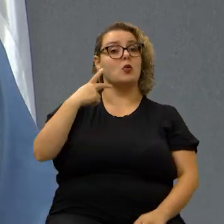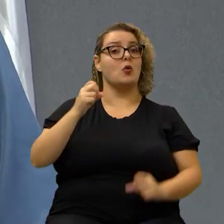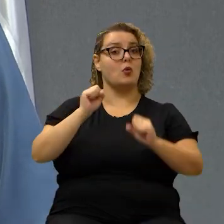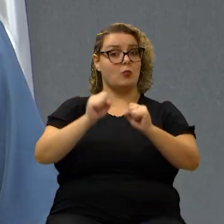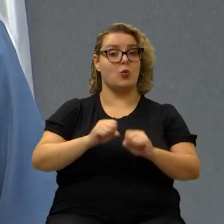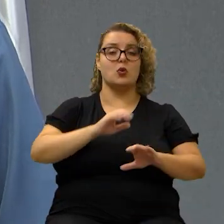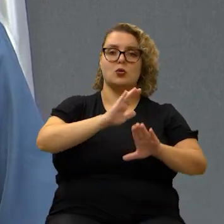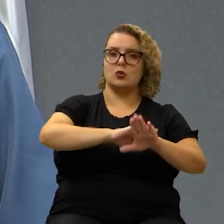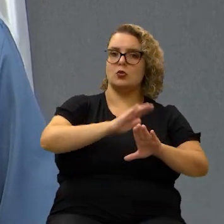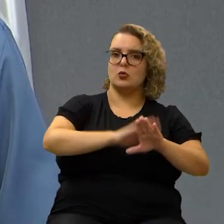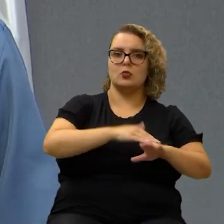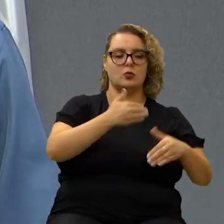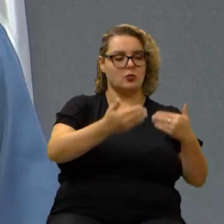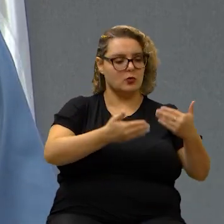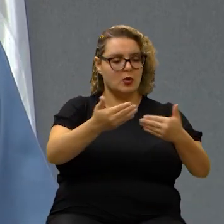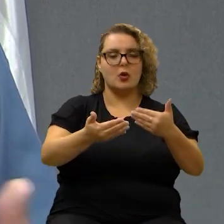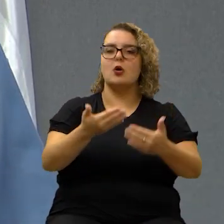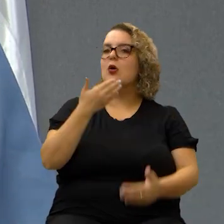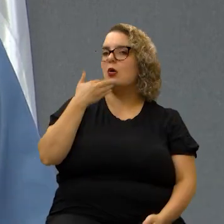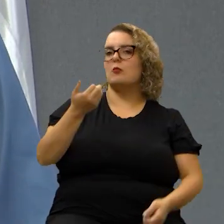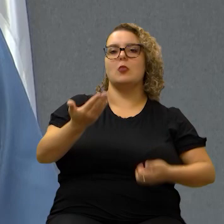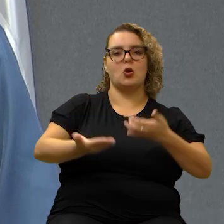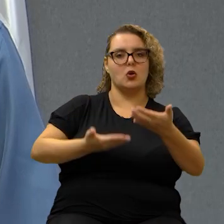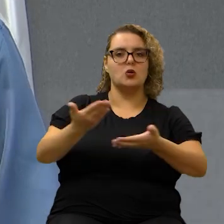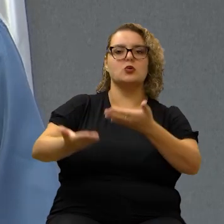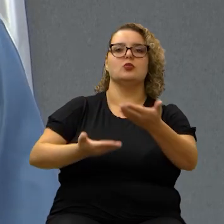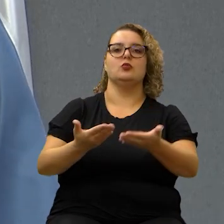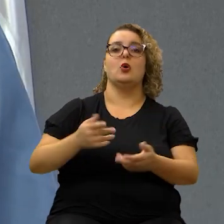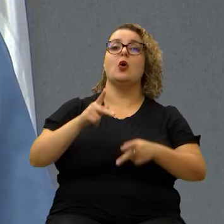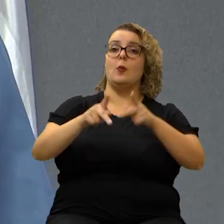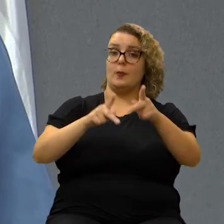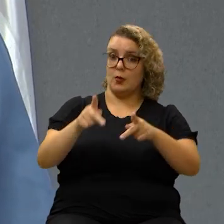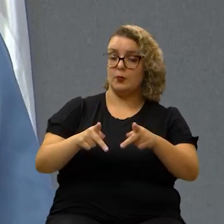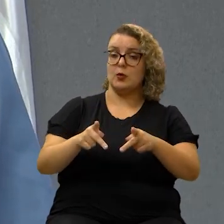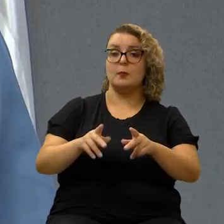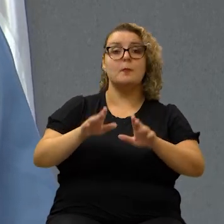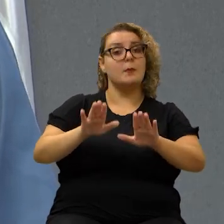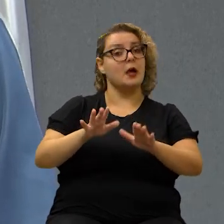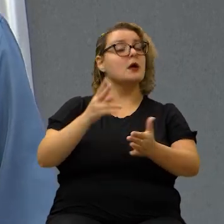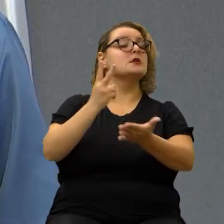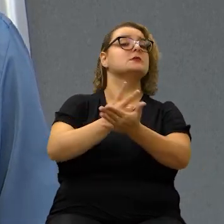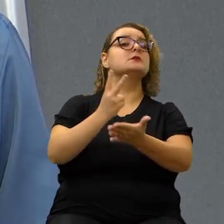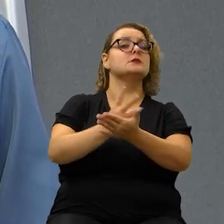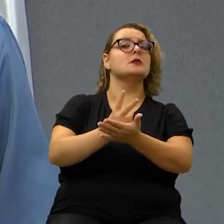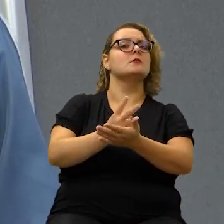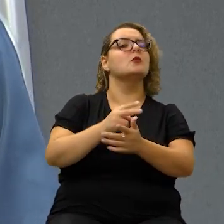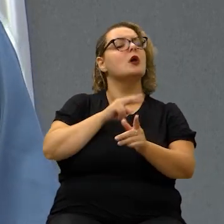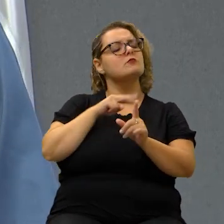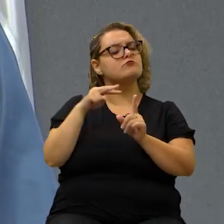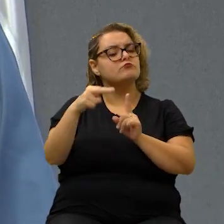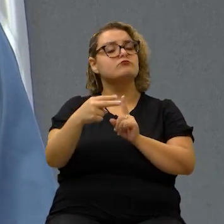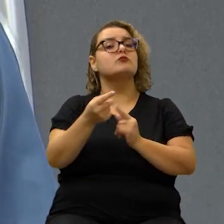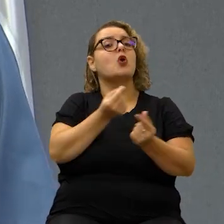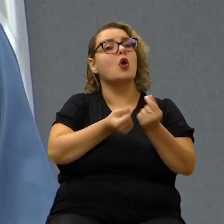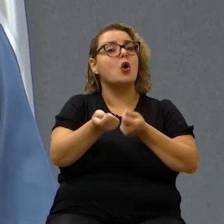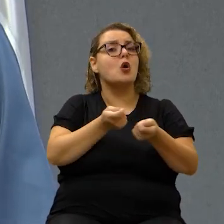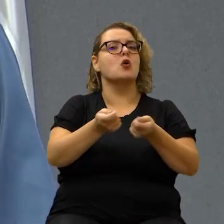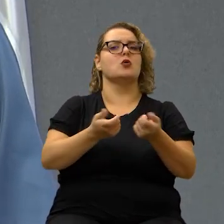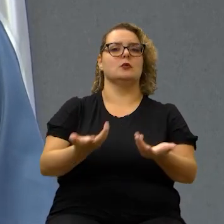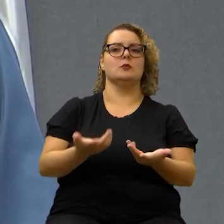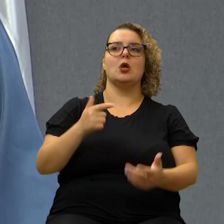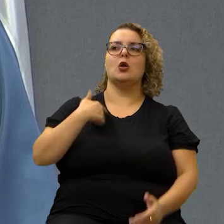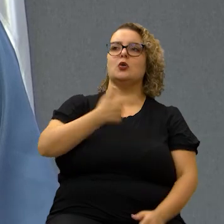para que os vereadores possam exercer seu mandato e prestar o melhor serviço à população mas sempre com essa perspectiva de